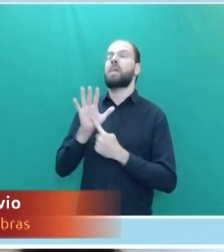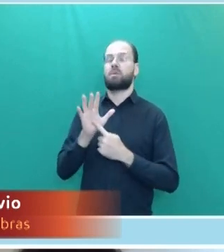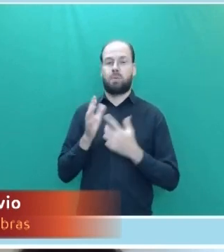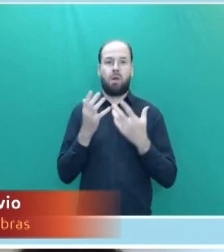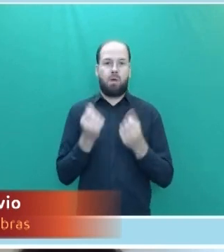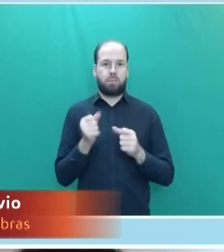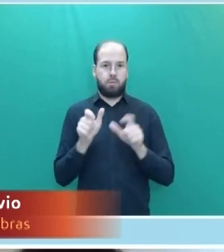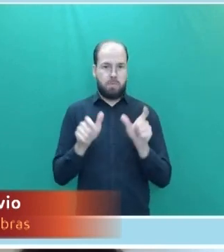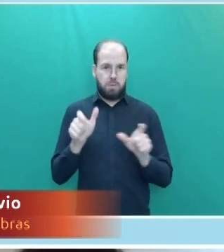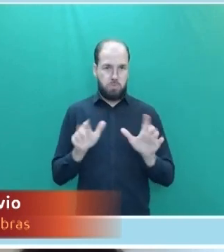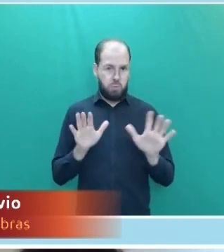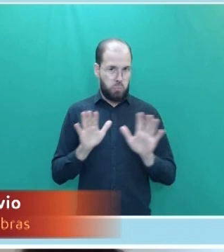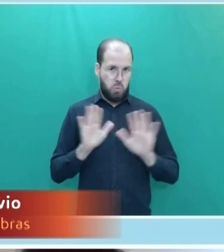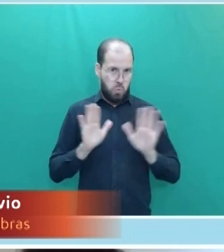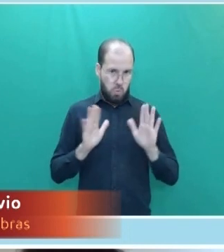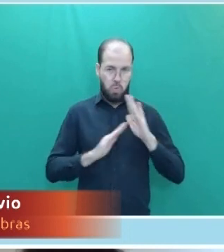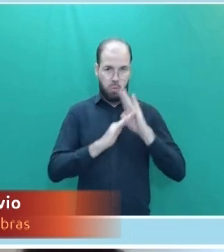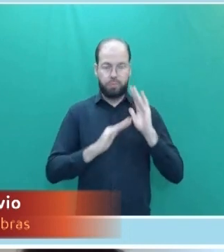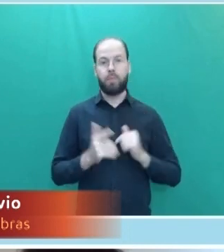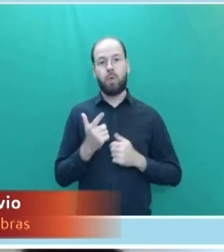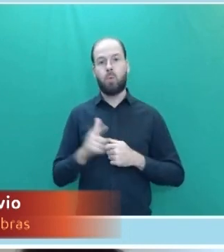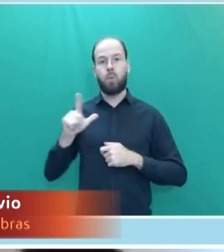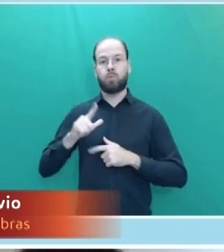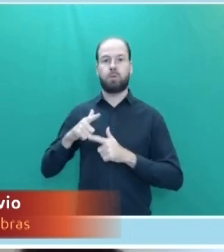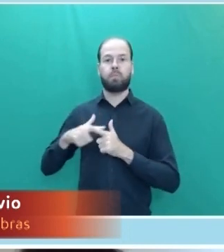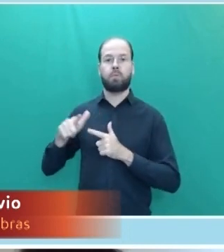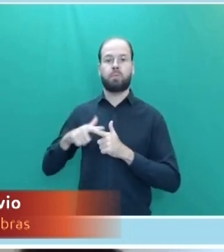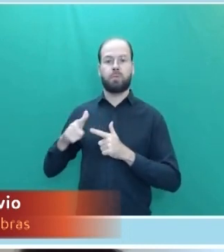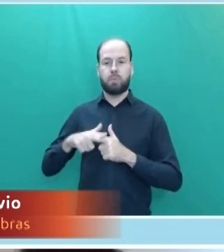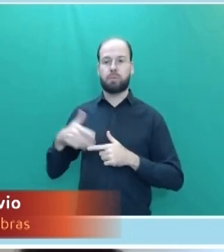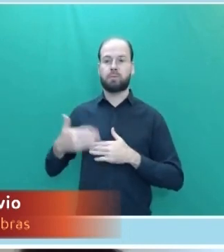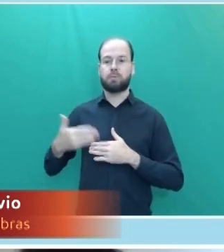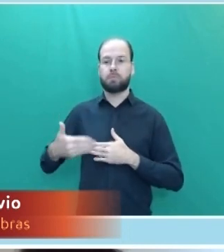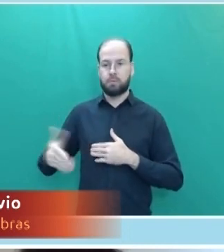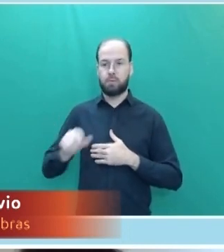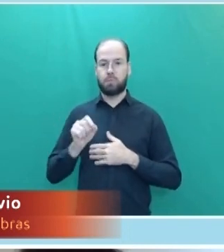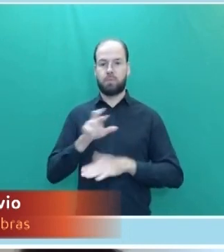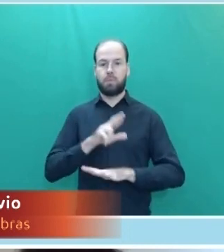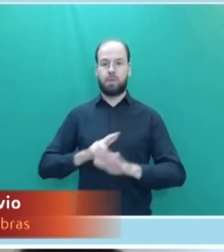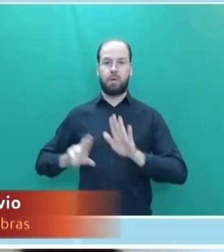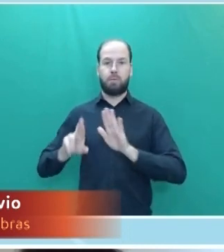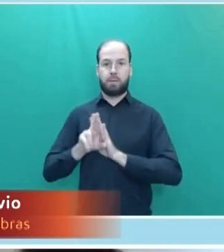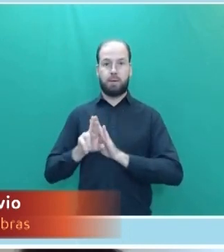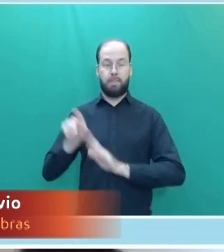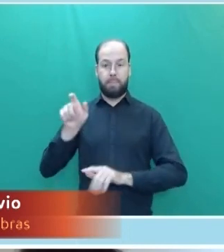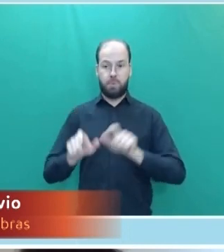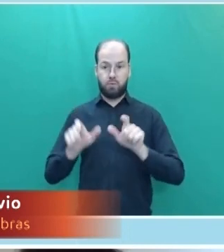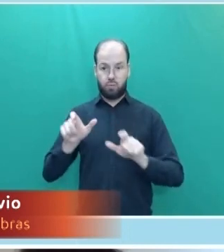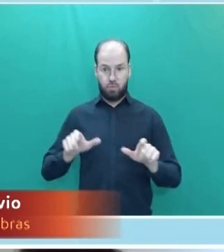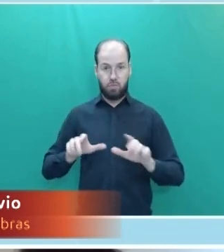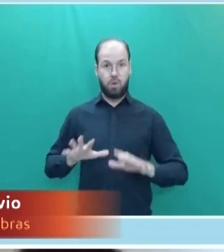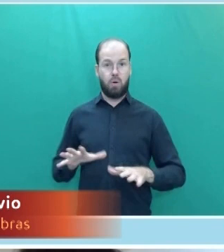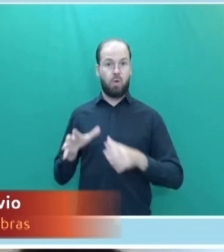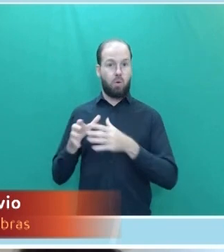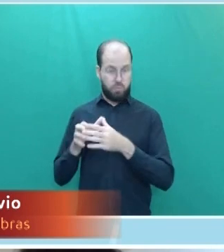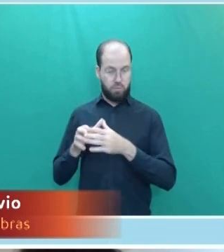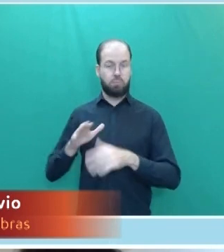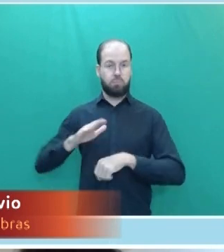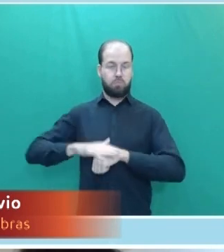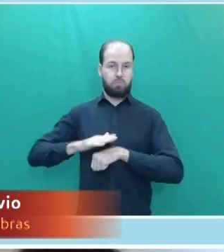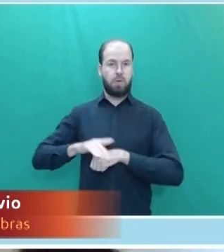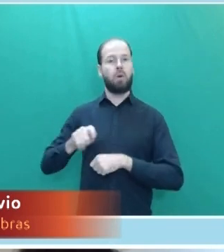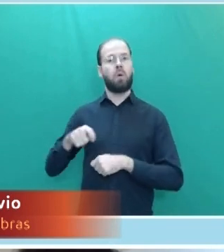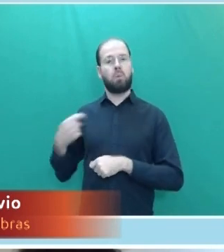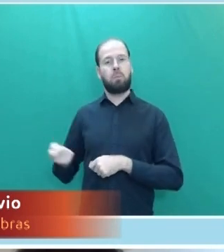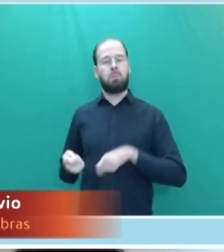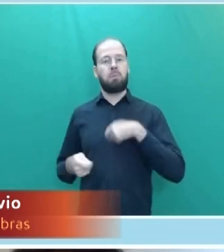público. Outra problemática constante é a representação de personagens dessa comunidade dessa maneira mesmo estereotipada, como